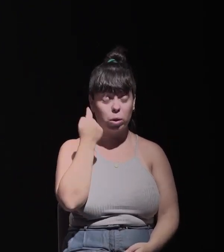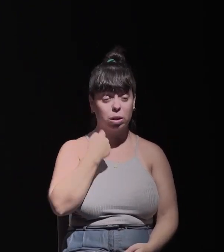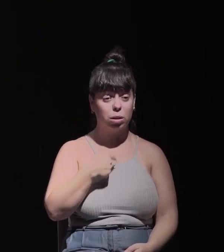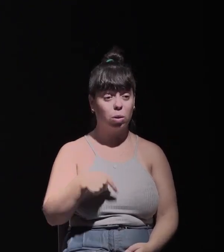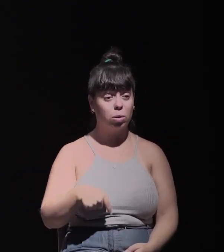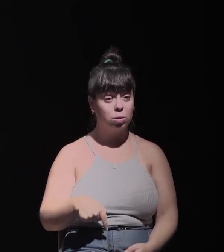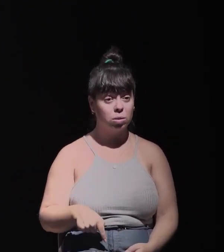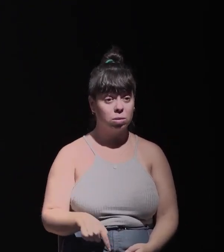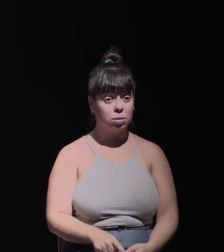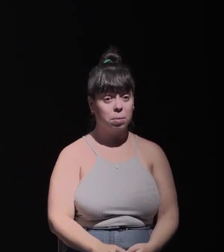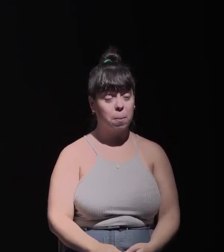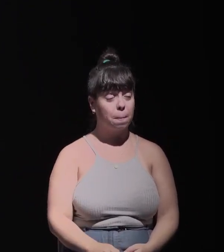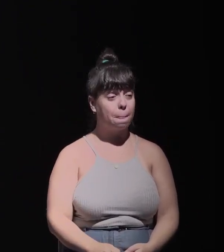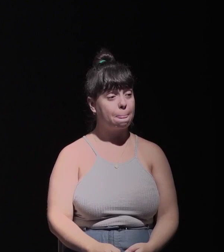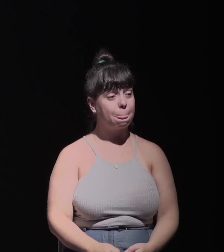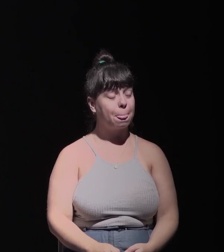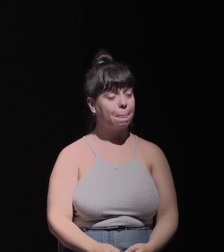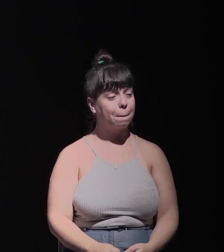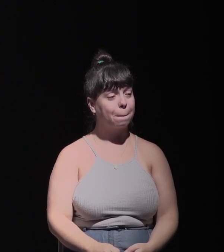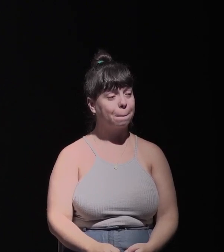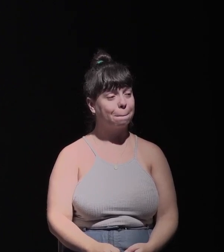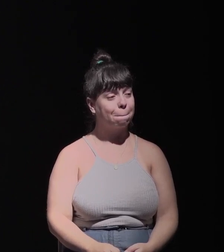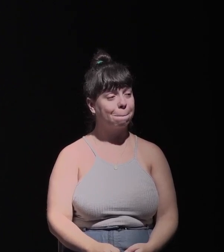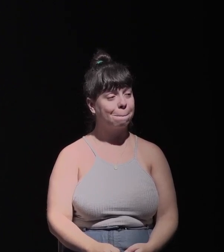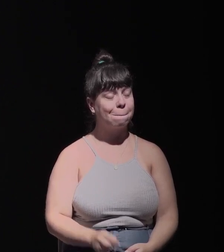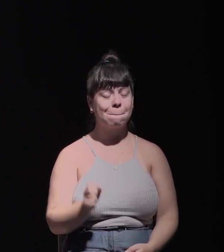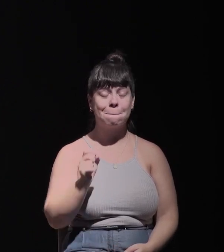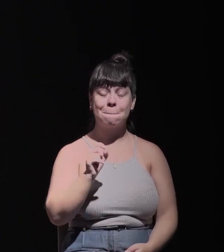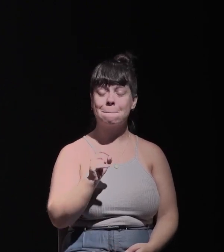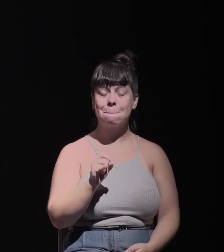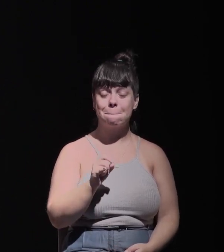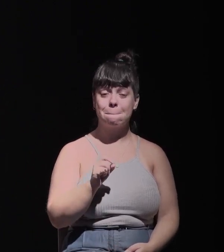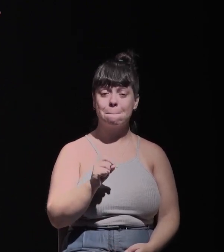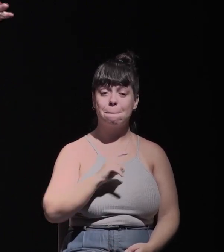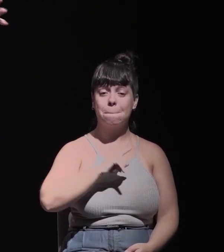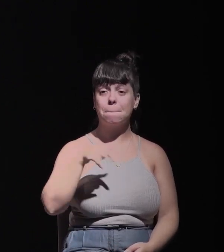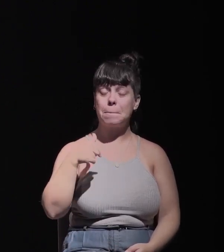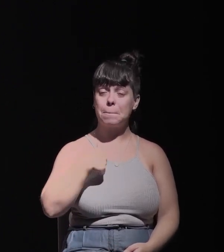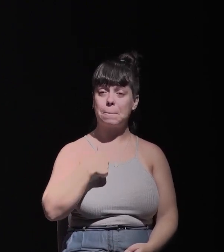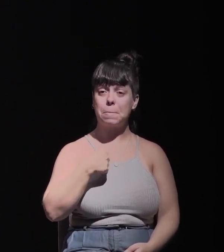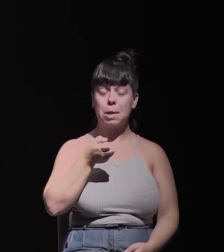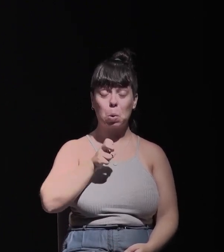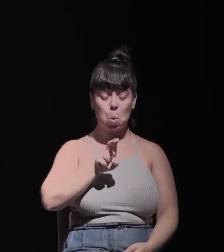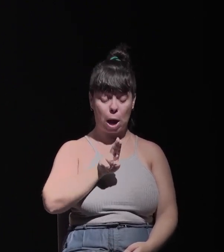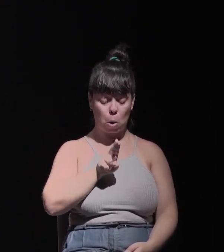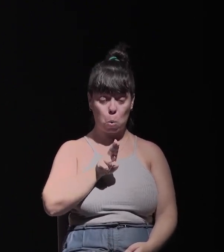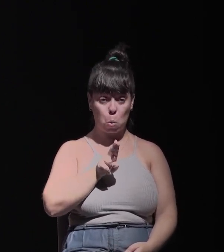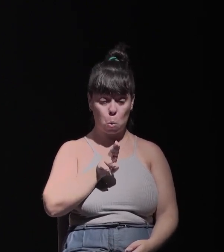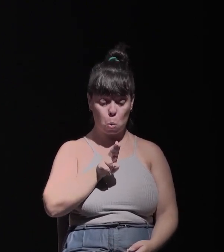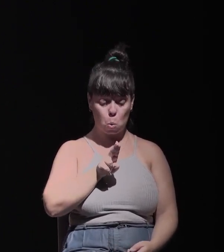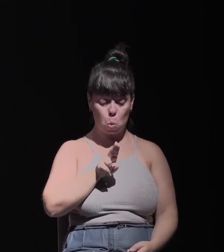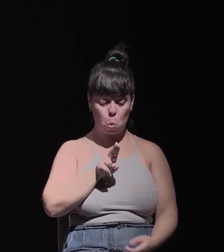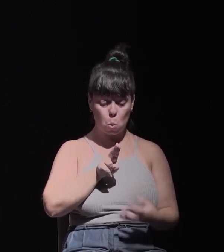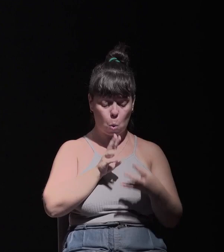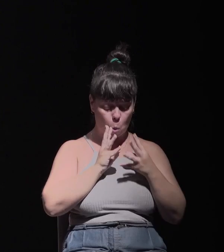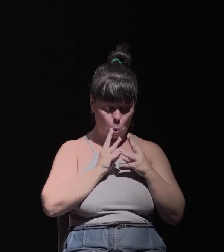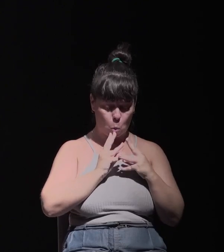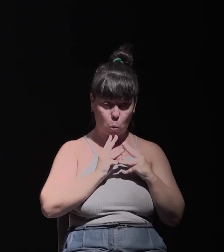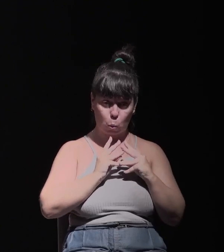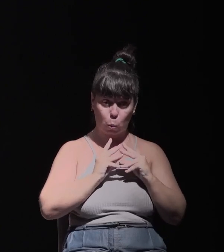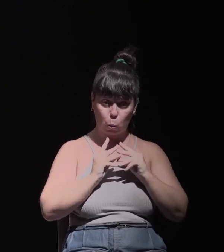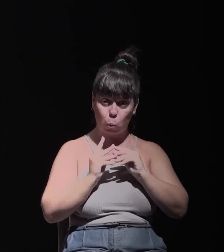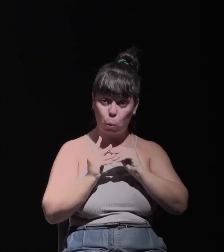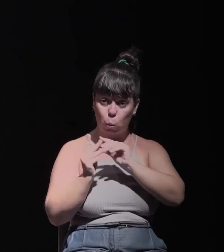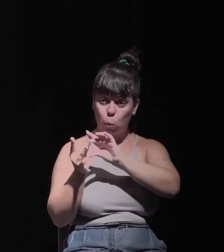a gente desfaça um pouco esse nosso eu e se integre a essa memória social, a essa